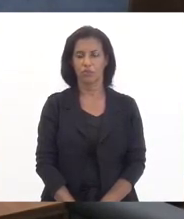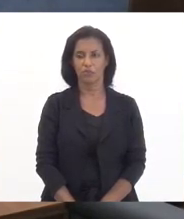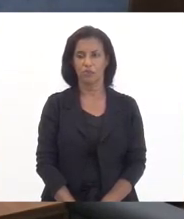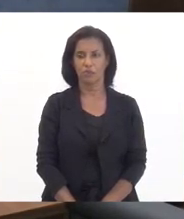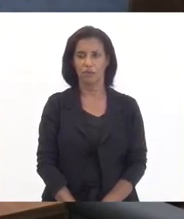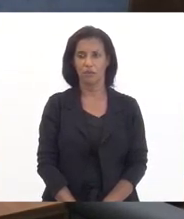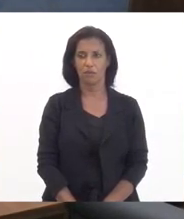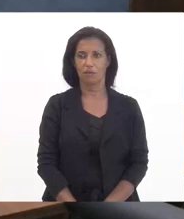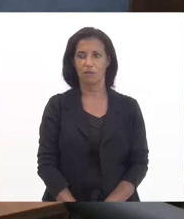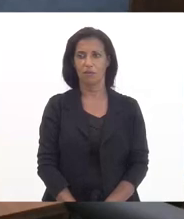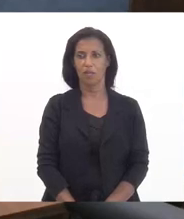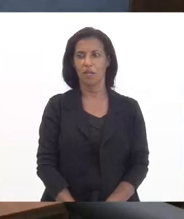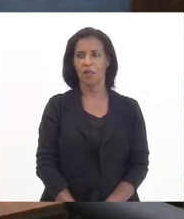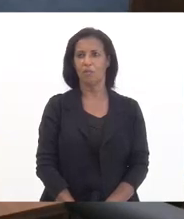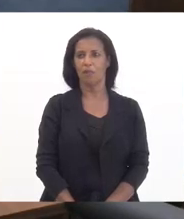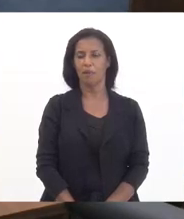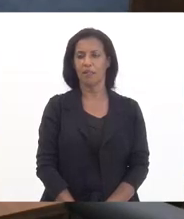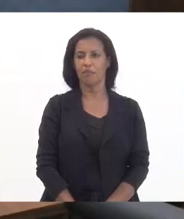André.